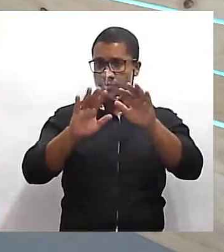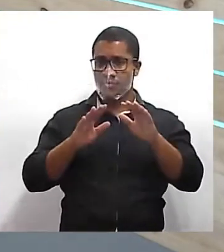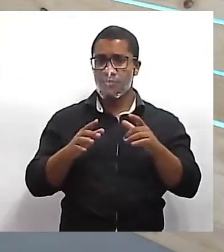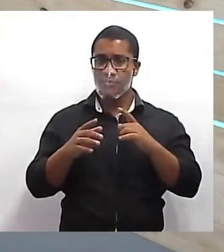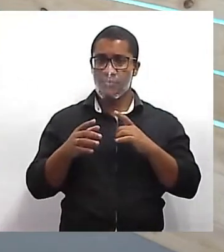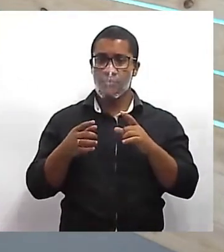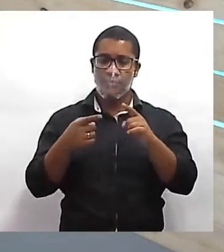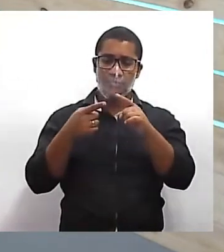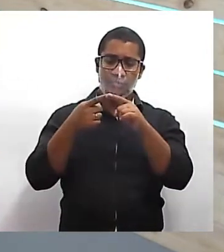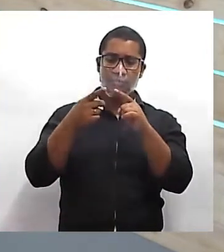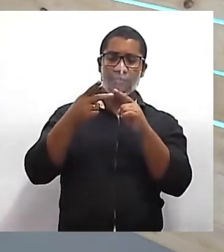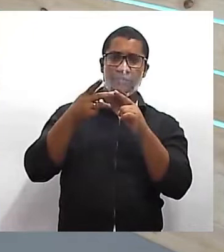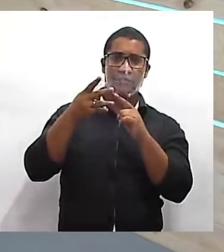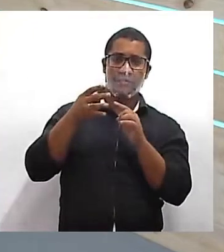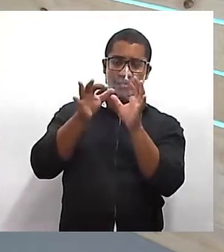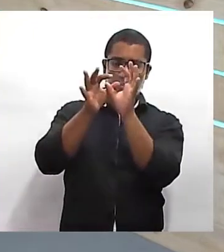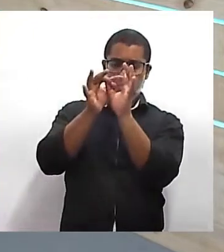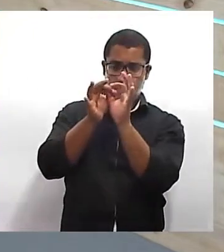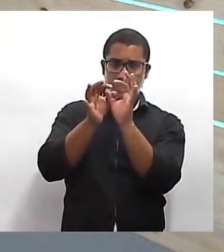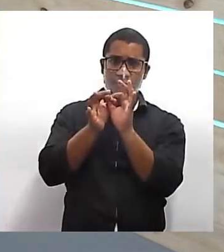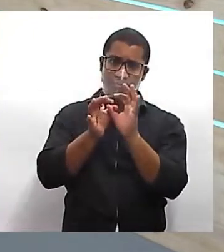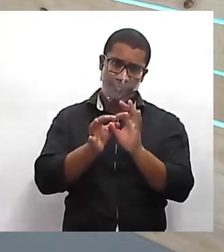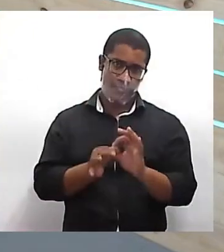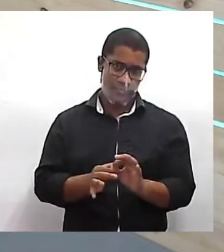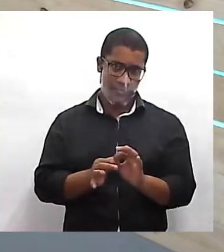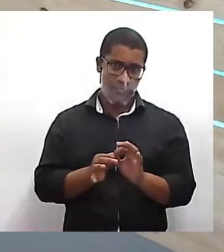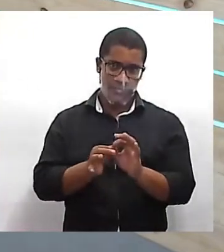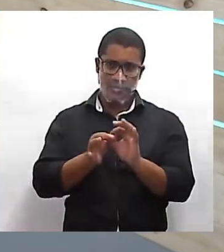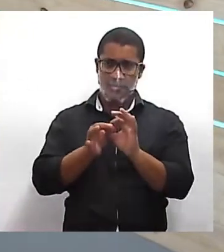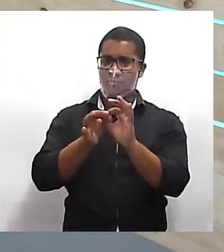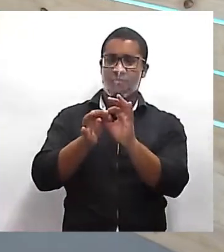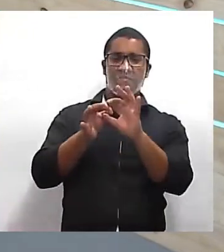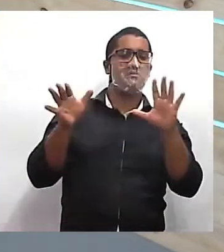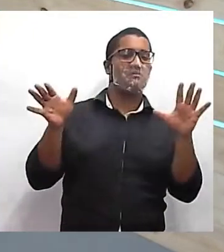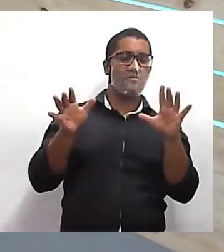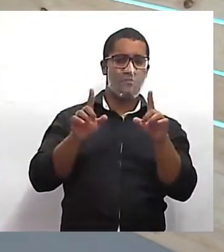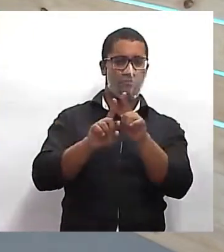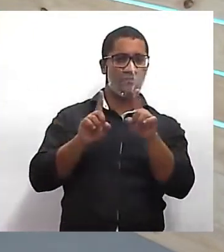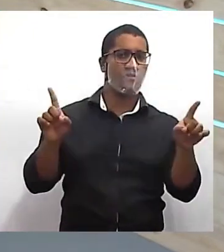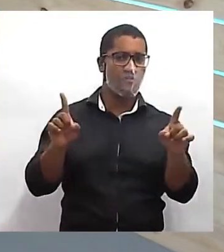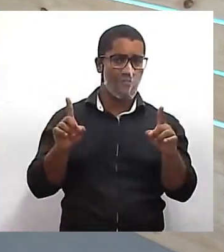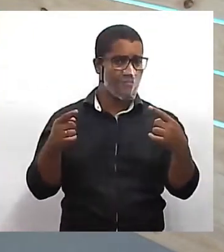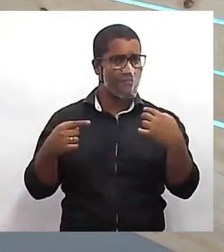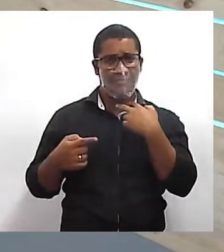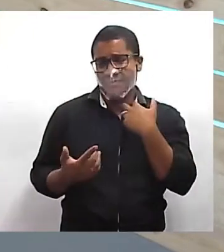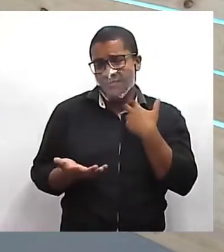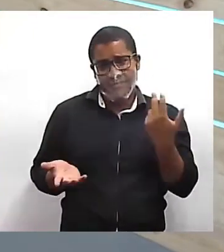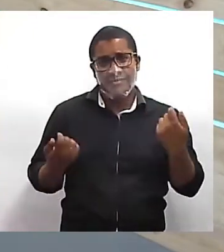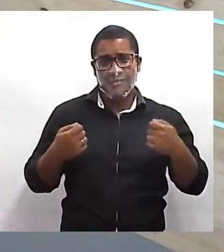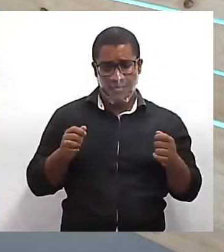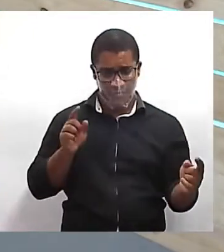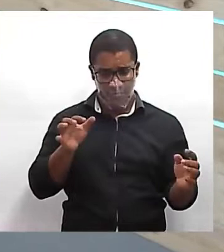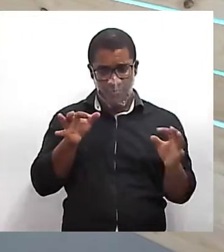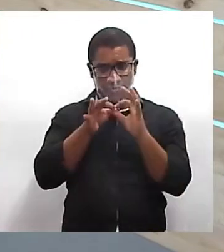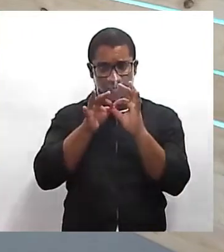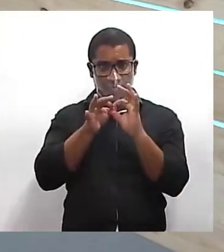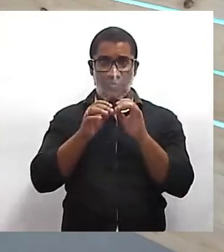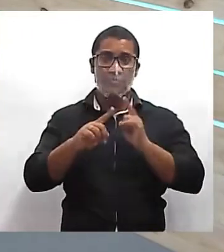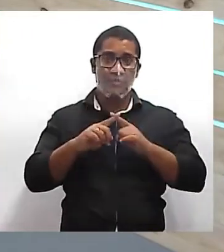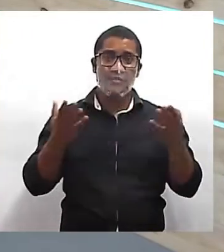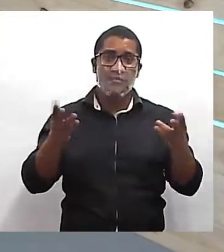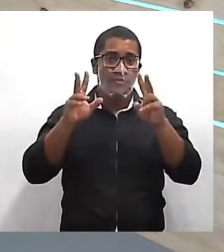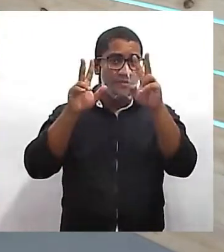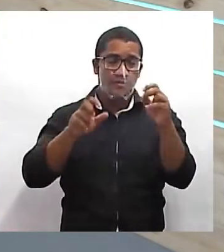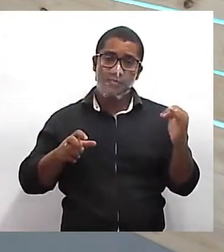tem uma correlação direta com o outro. Não se pode dissociar esses pontos, pois eles são extremamente importantes para o desenvolvimento de